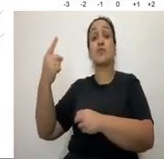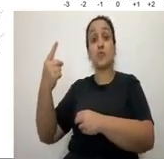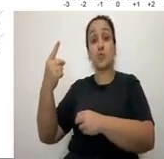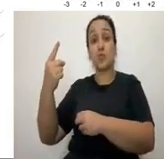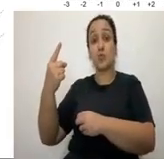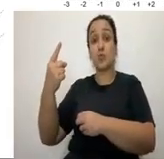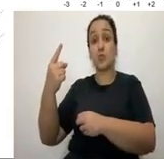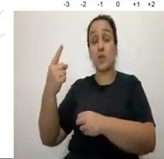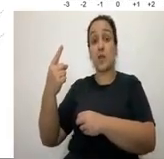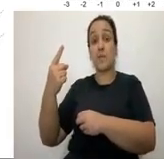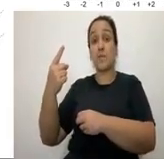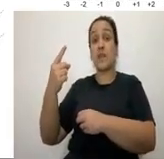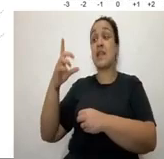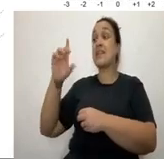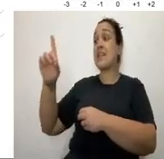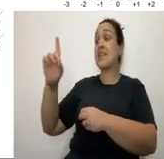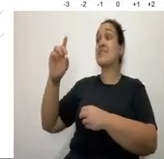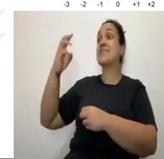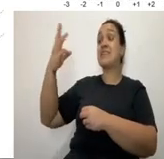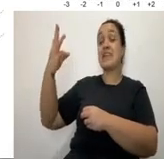3p6, 4s1,